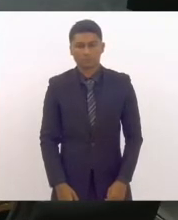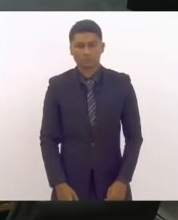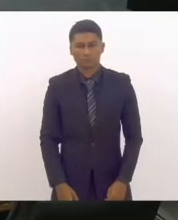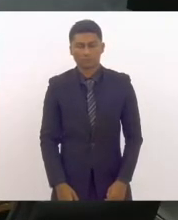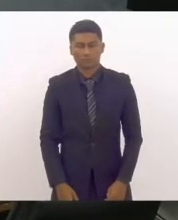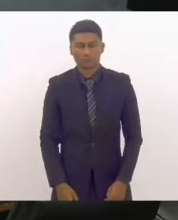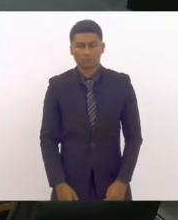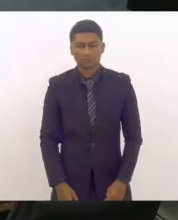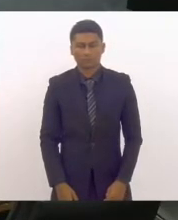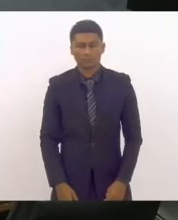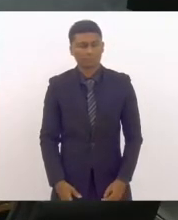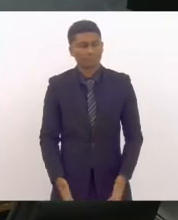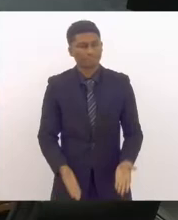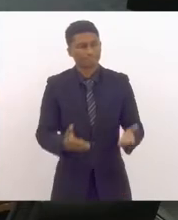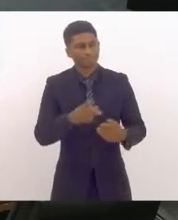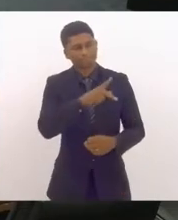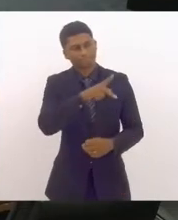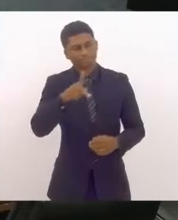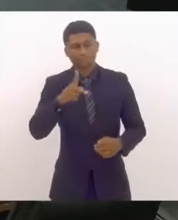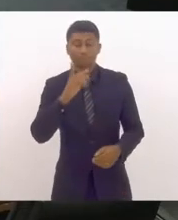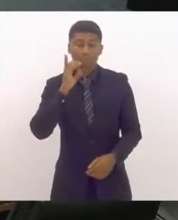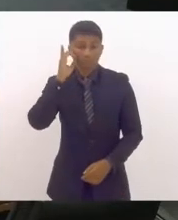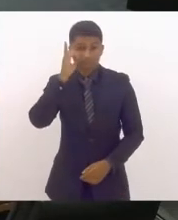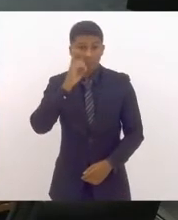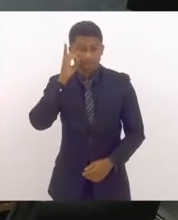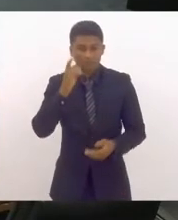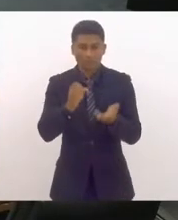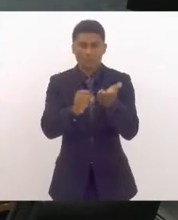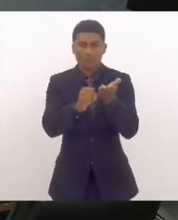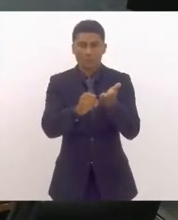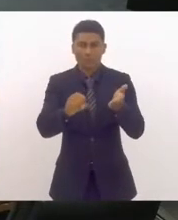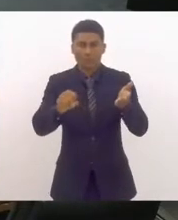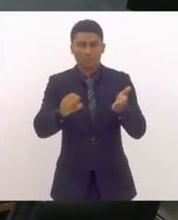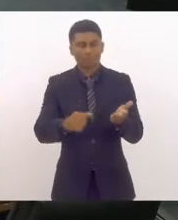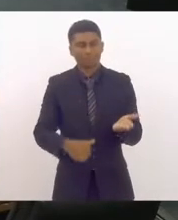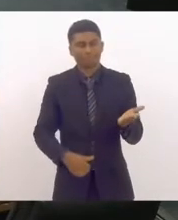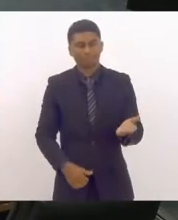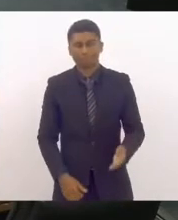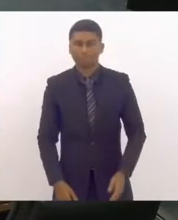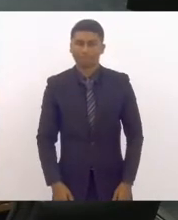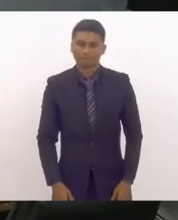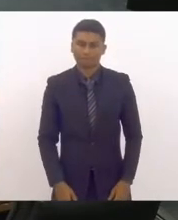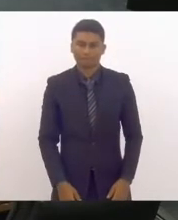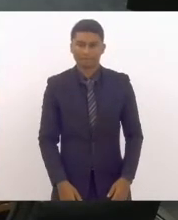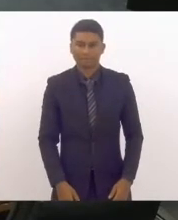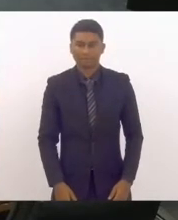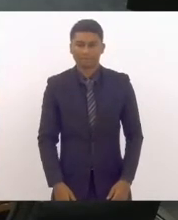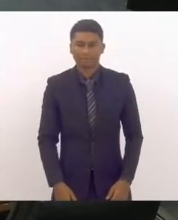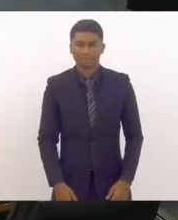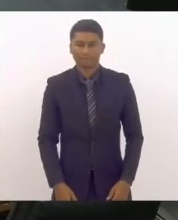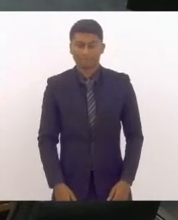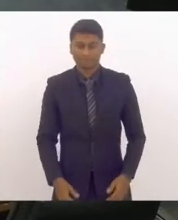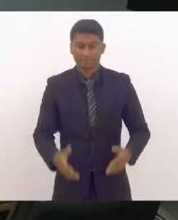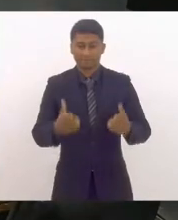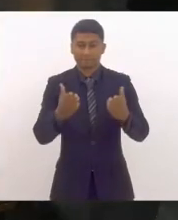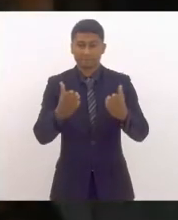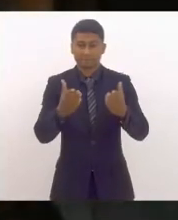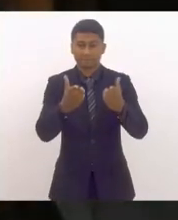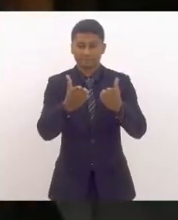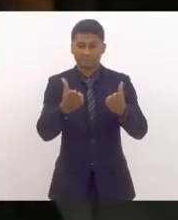o seu presidente Deputado Samuel Malafaia senhoras e